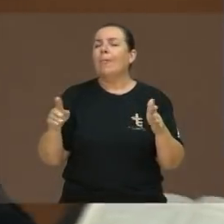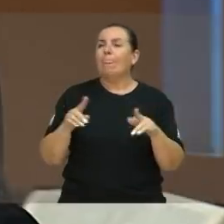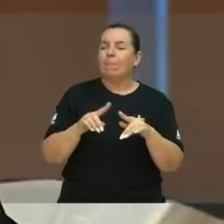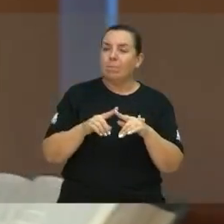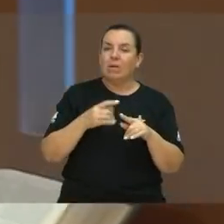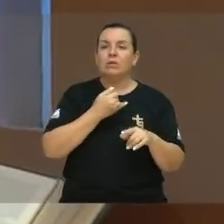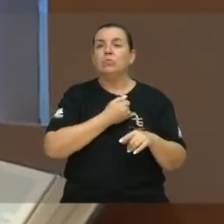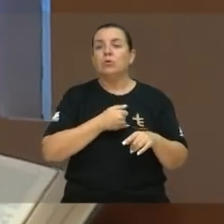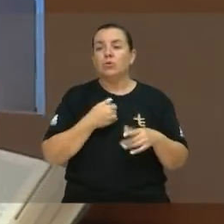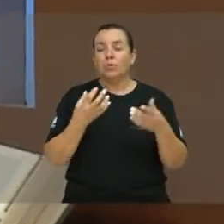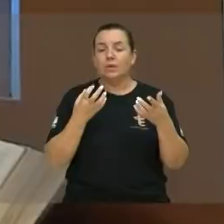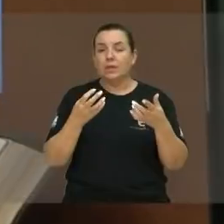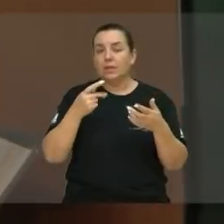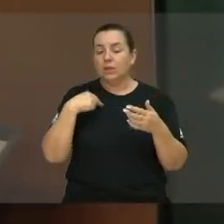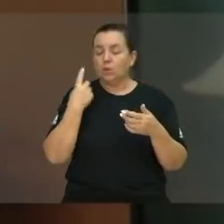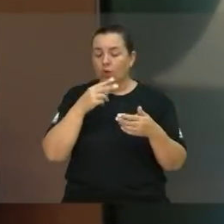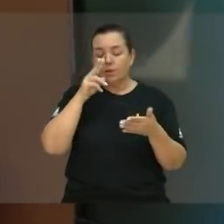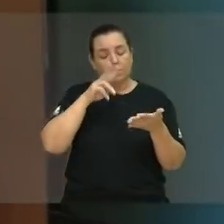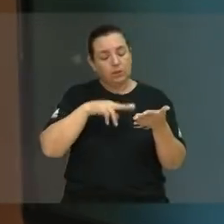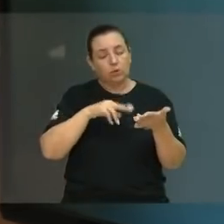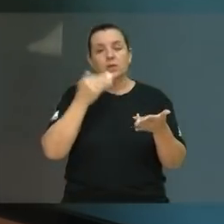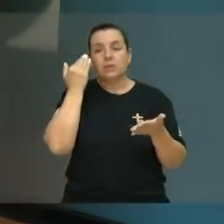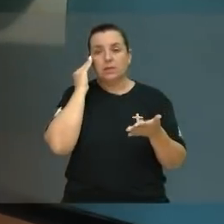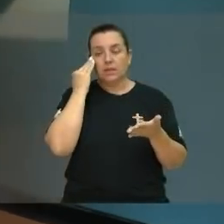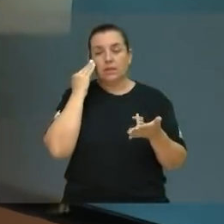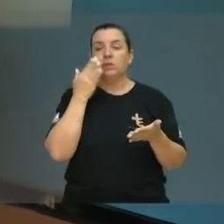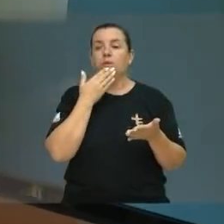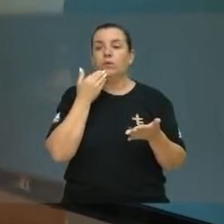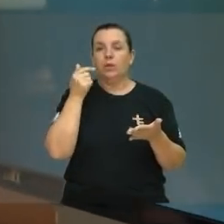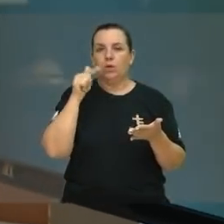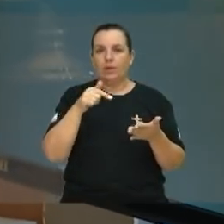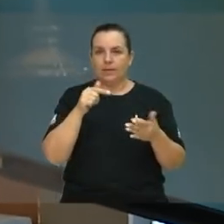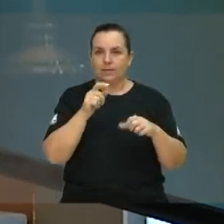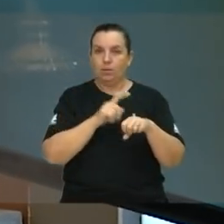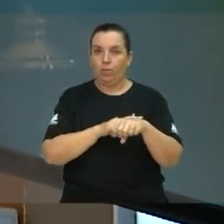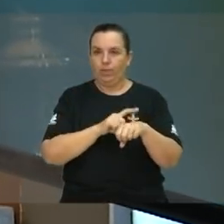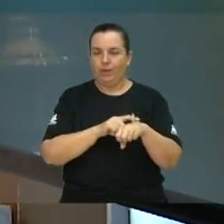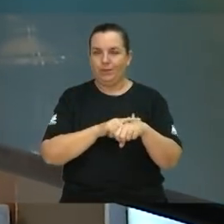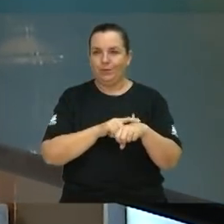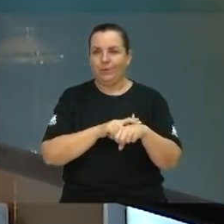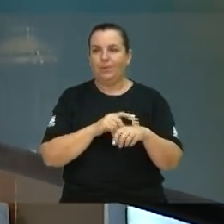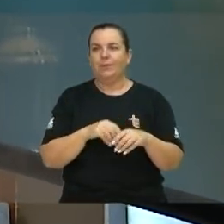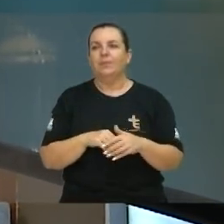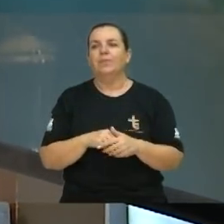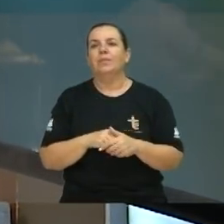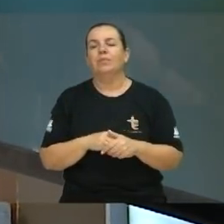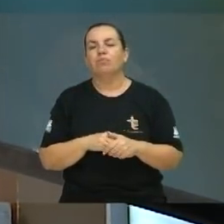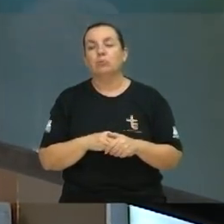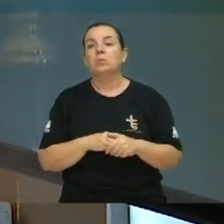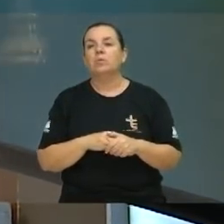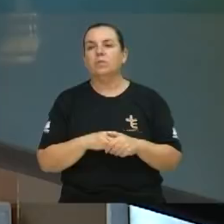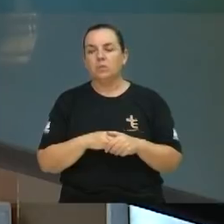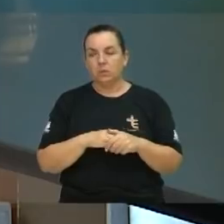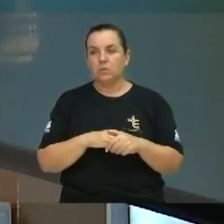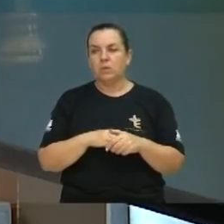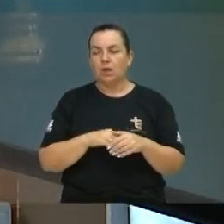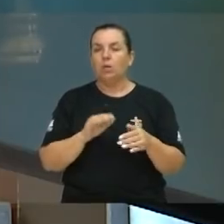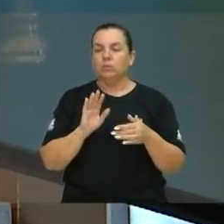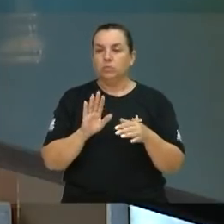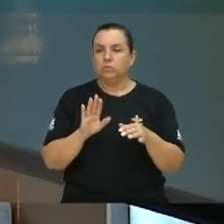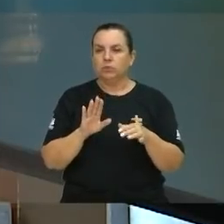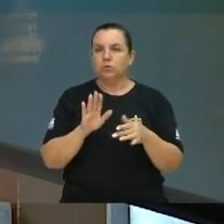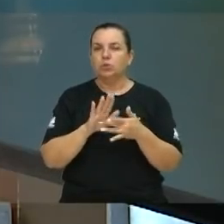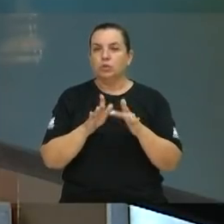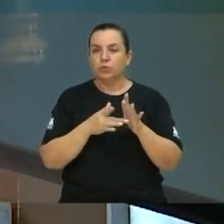queria deixar os seus leitores e aí diálogos e monólogos de jesus sobre o